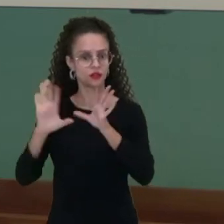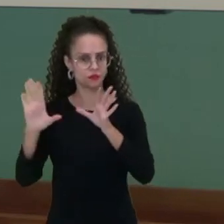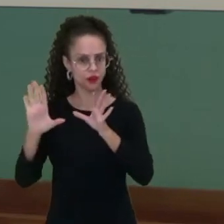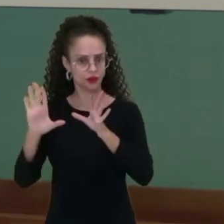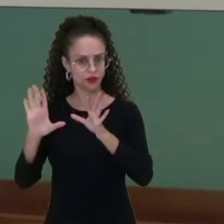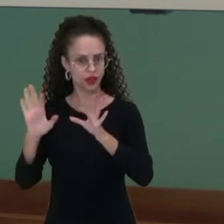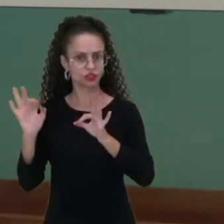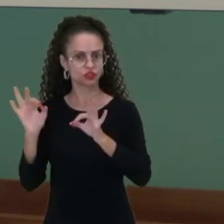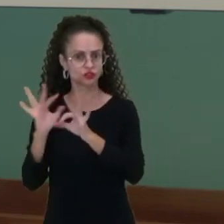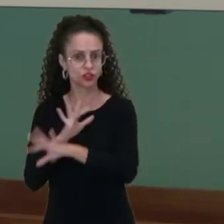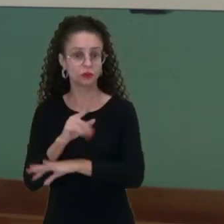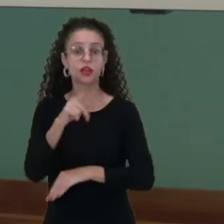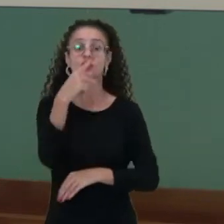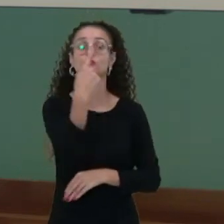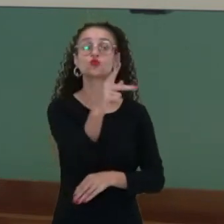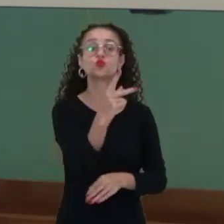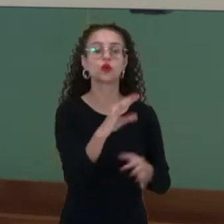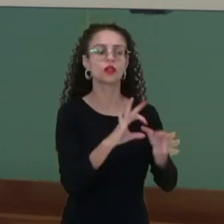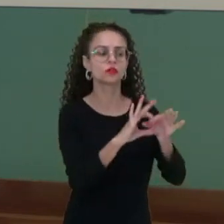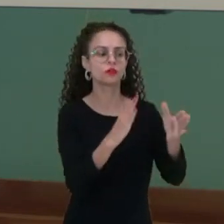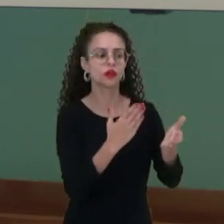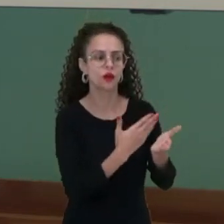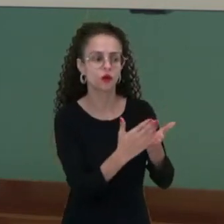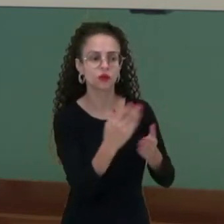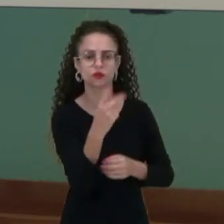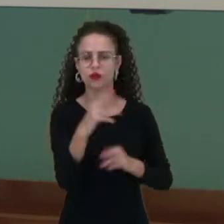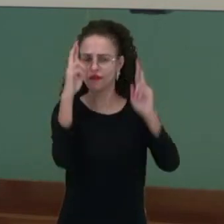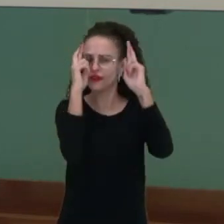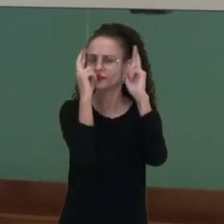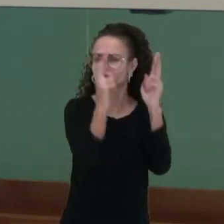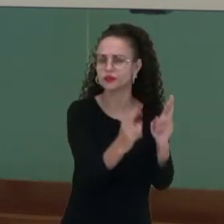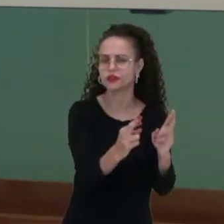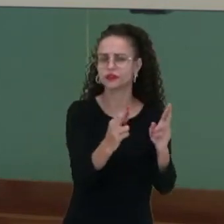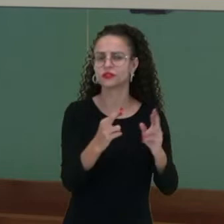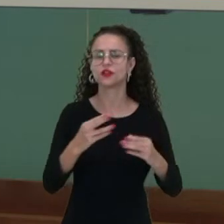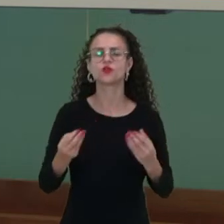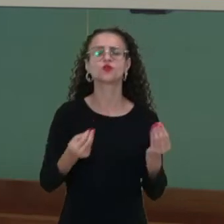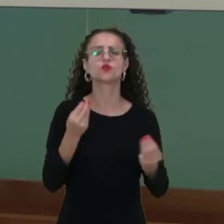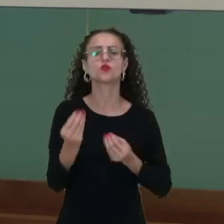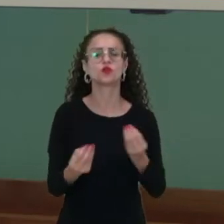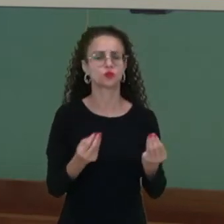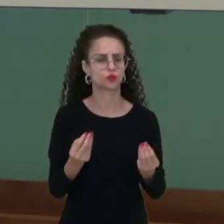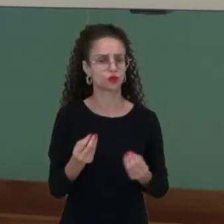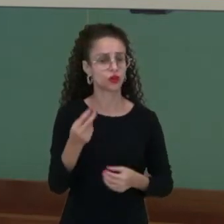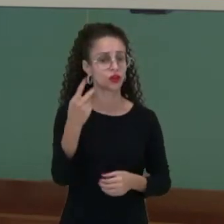começa a sua. O respeito com o próximo, até onde vai